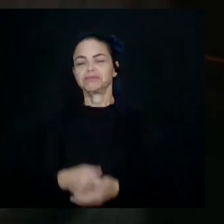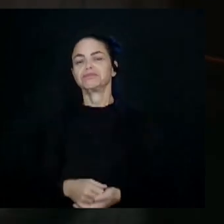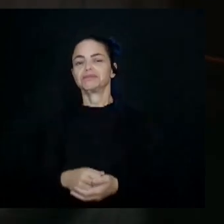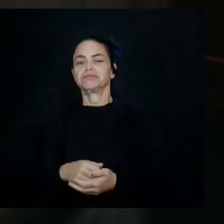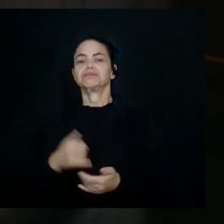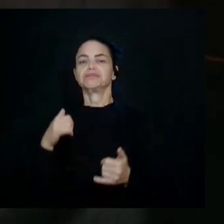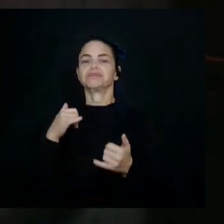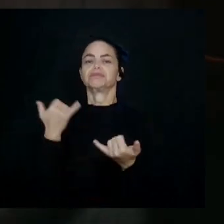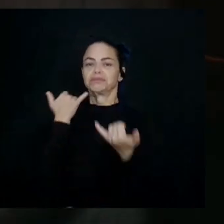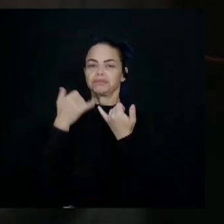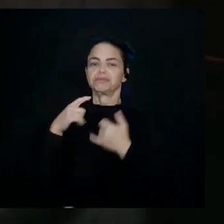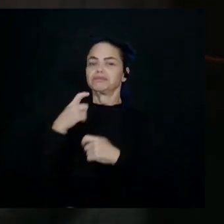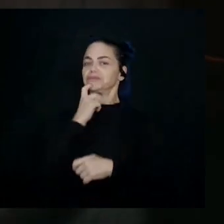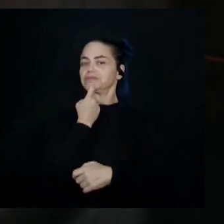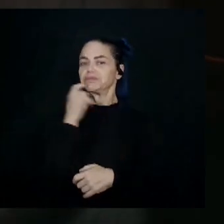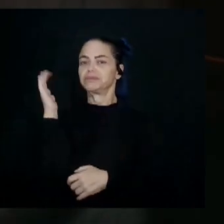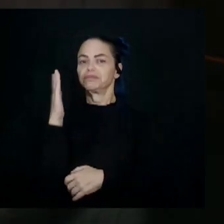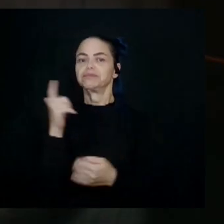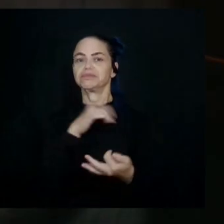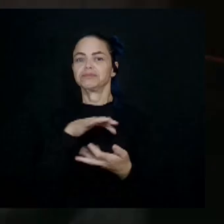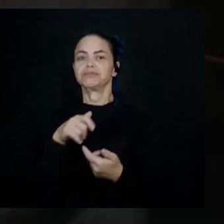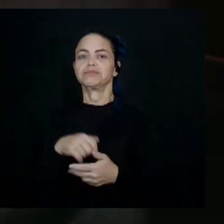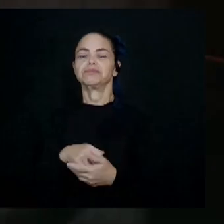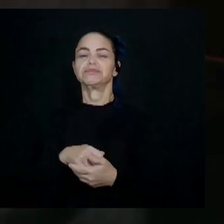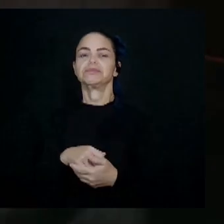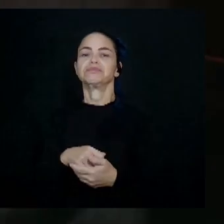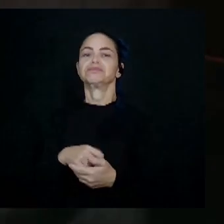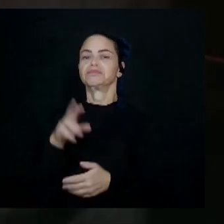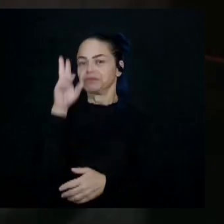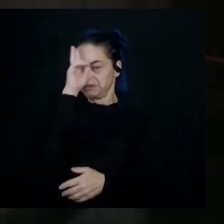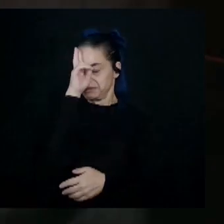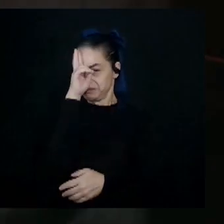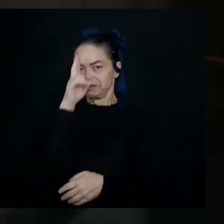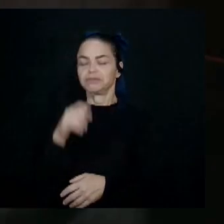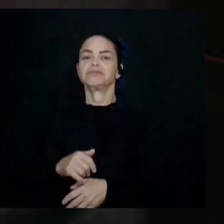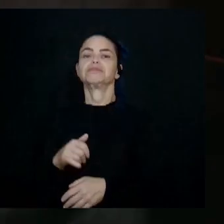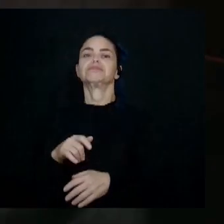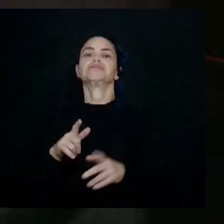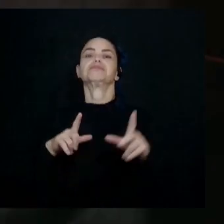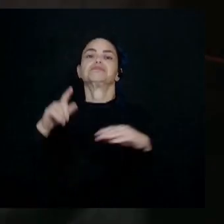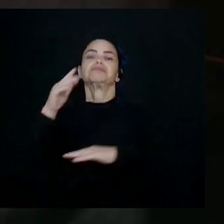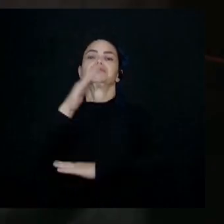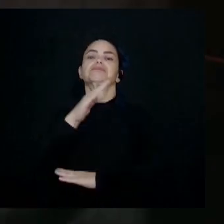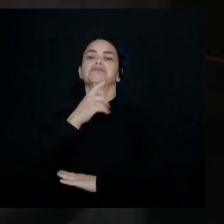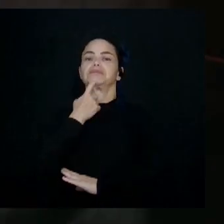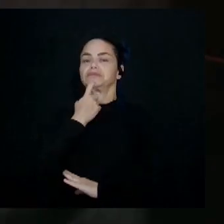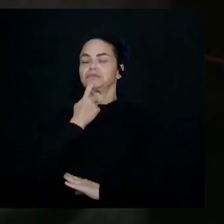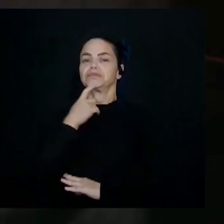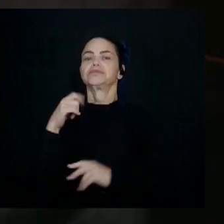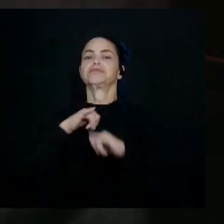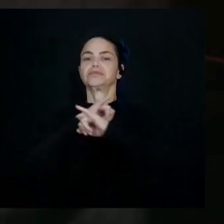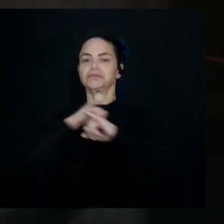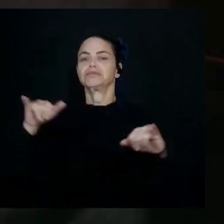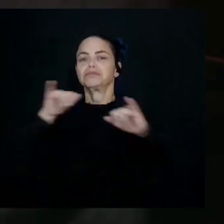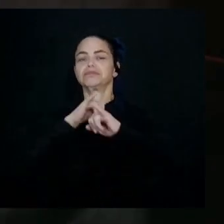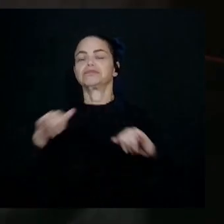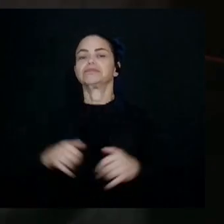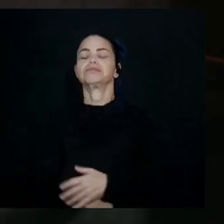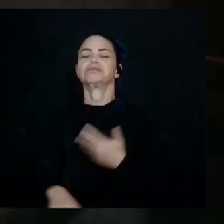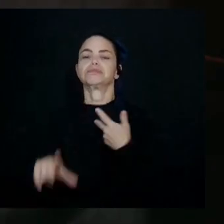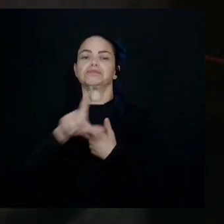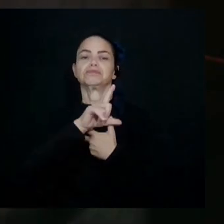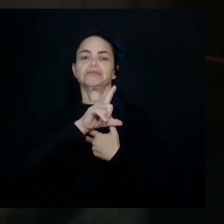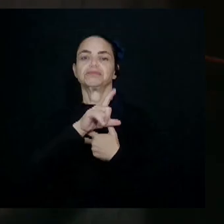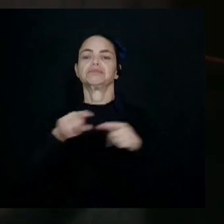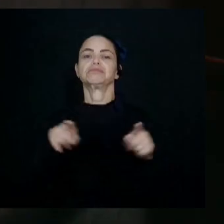aqui de Campinas, Brasil e mundo. E ao meio-dia nós temos Câmara Notícia também, com atualizações do Legislativo e também